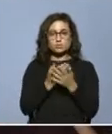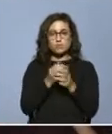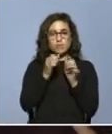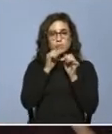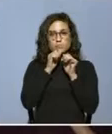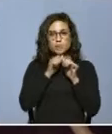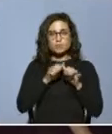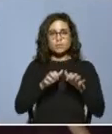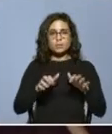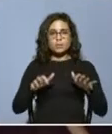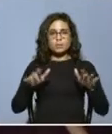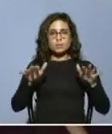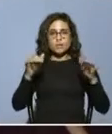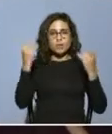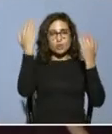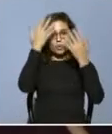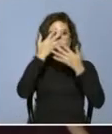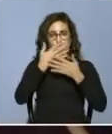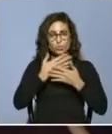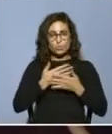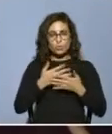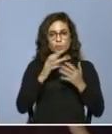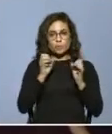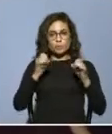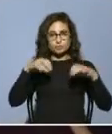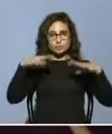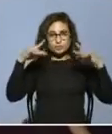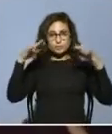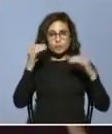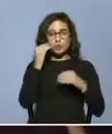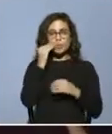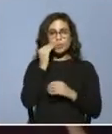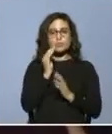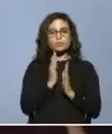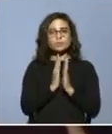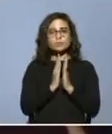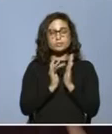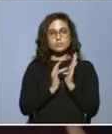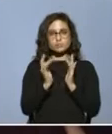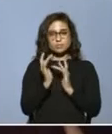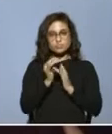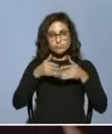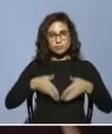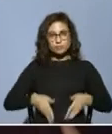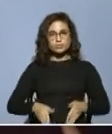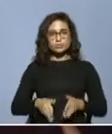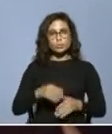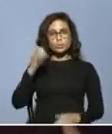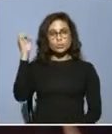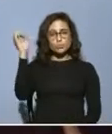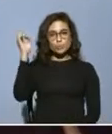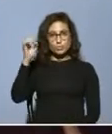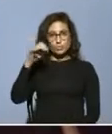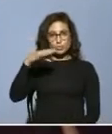esta santíssima noite com o nascimento de Cristo, verdadeira luz do